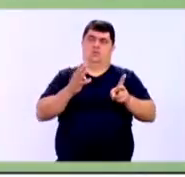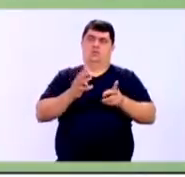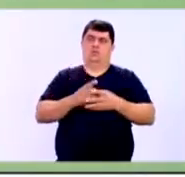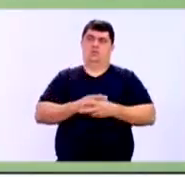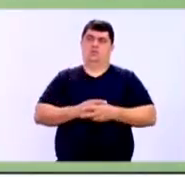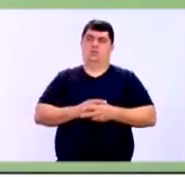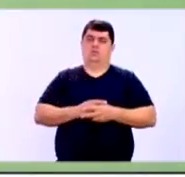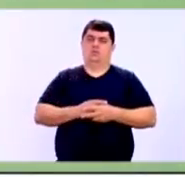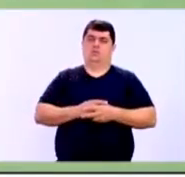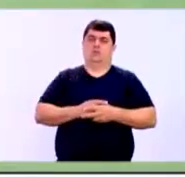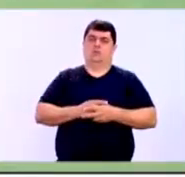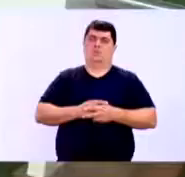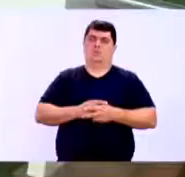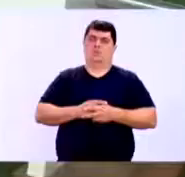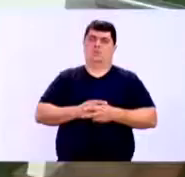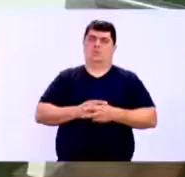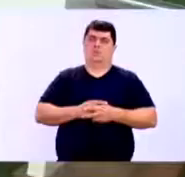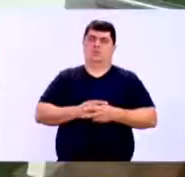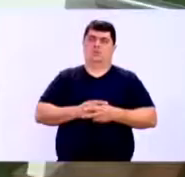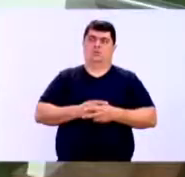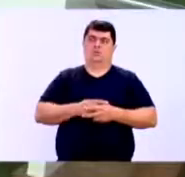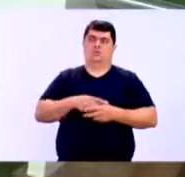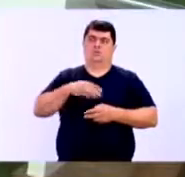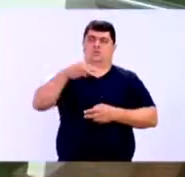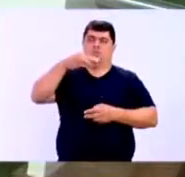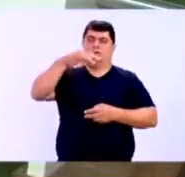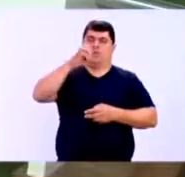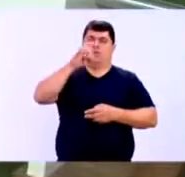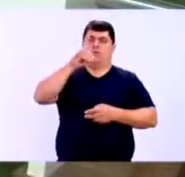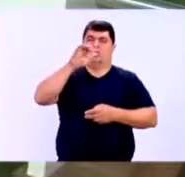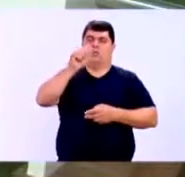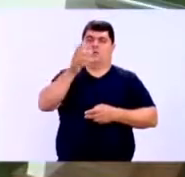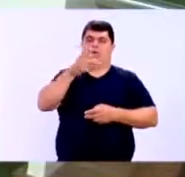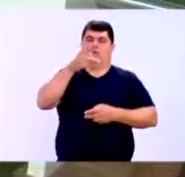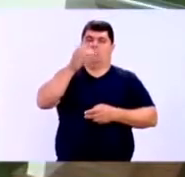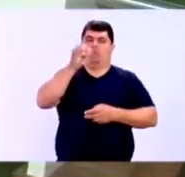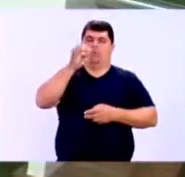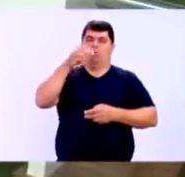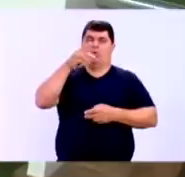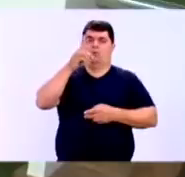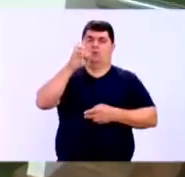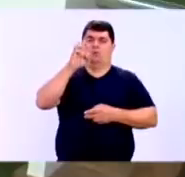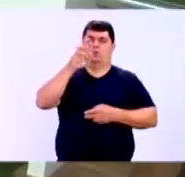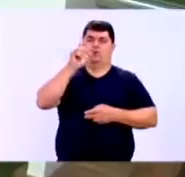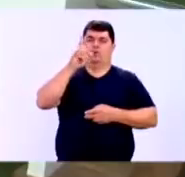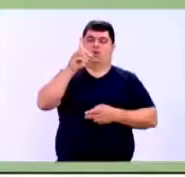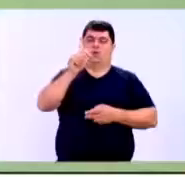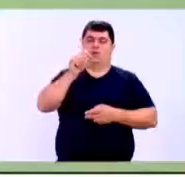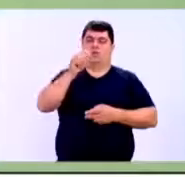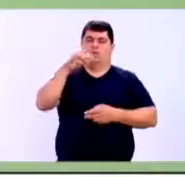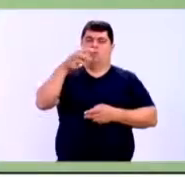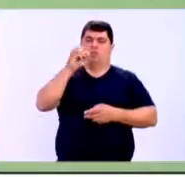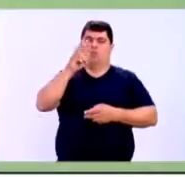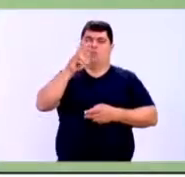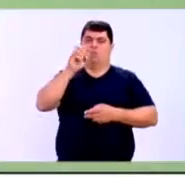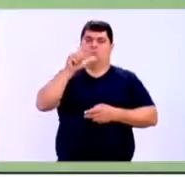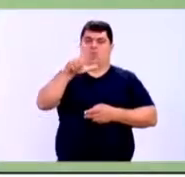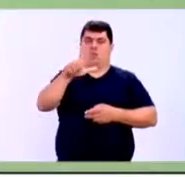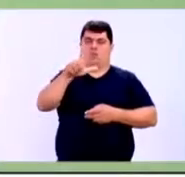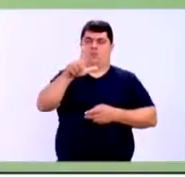Média ponderada móvel, professor. Isso, obrigado. Média ponderada móvel. O